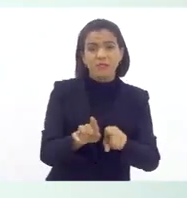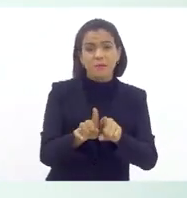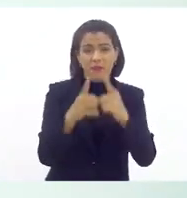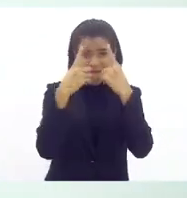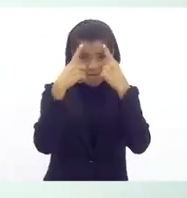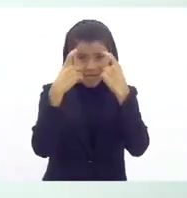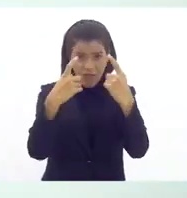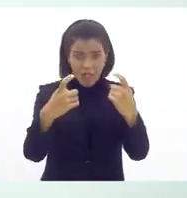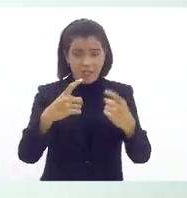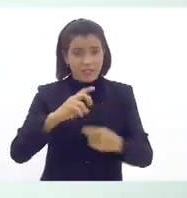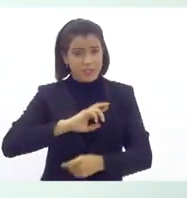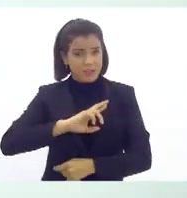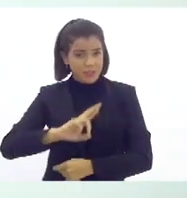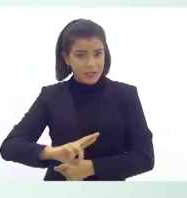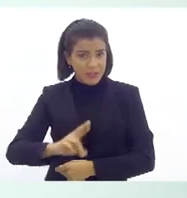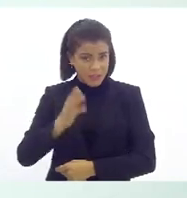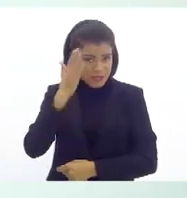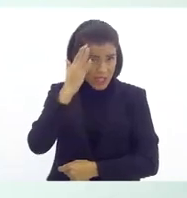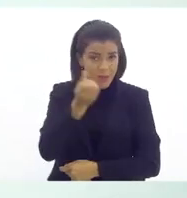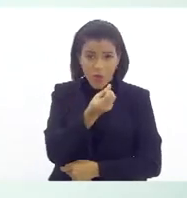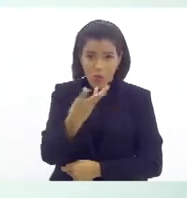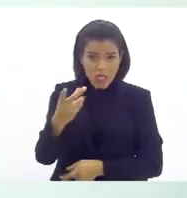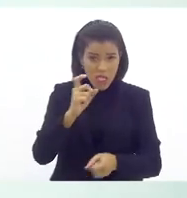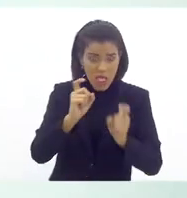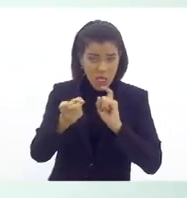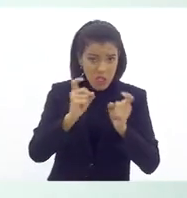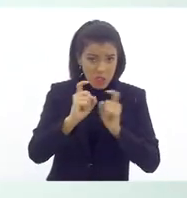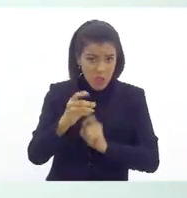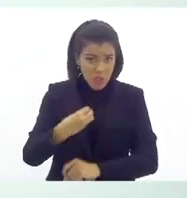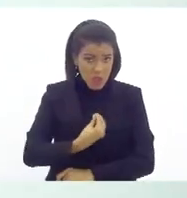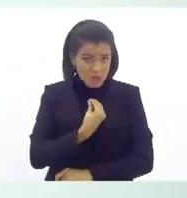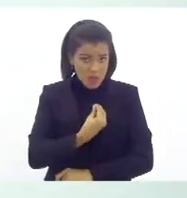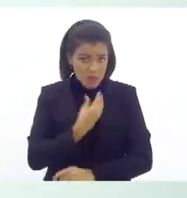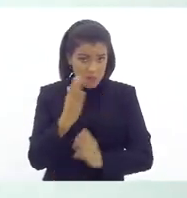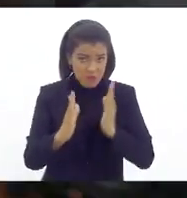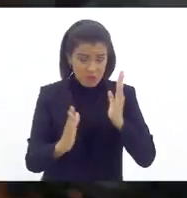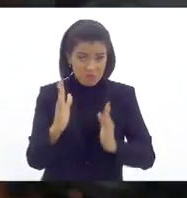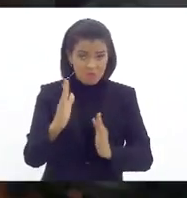violência religiosa. Sabe quantas reuniões nós conseguimos ter nesse período?